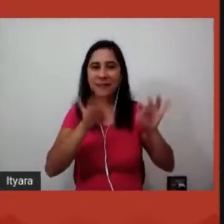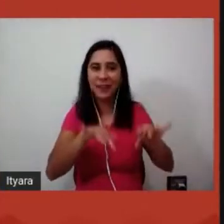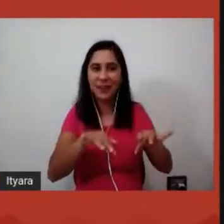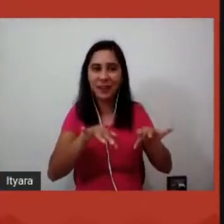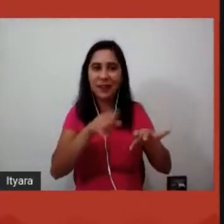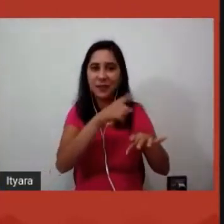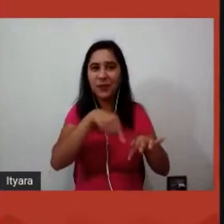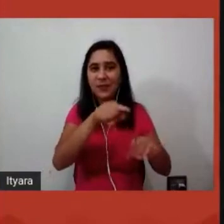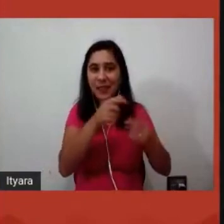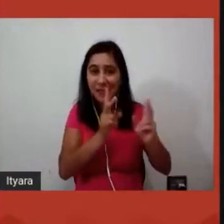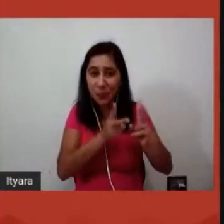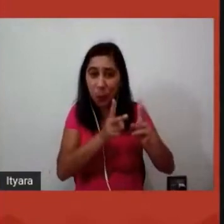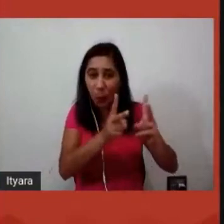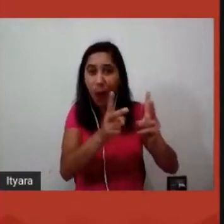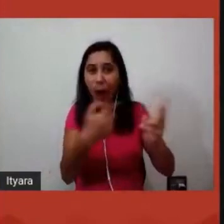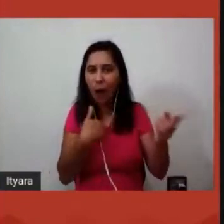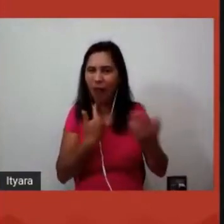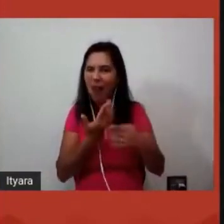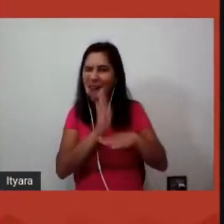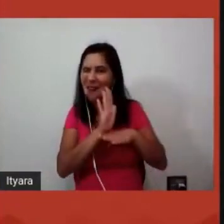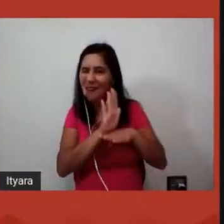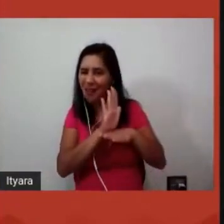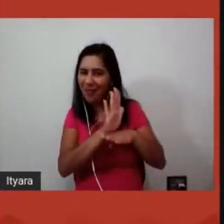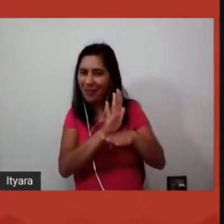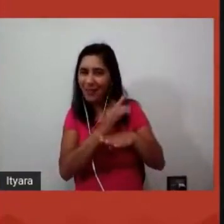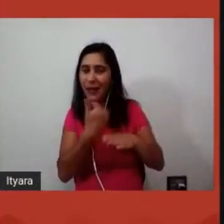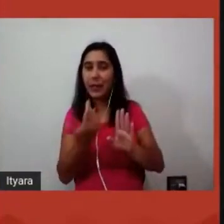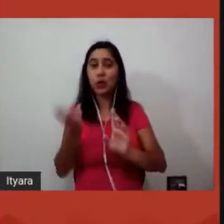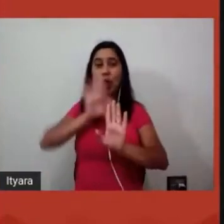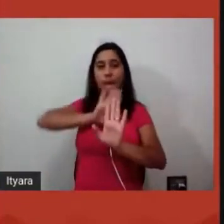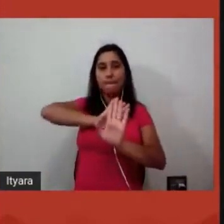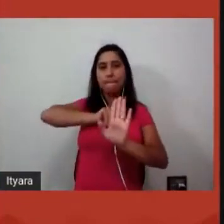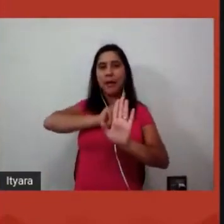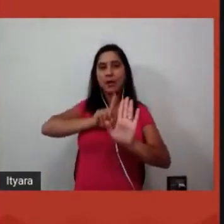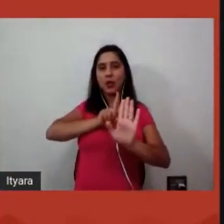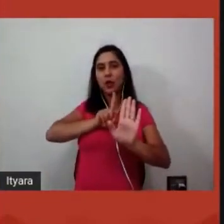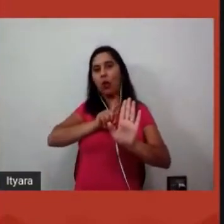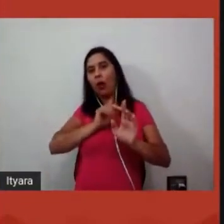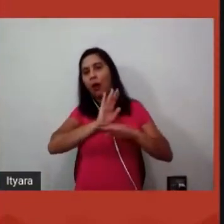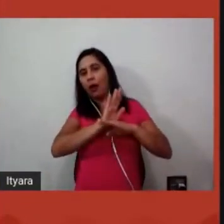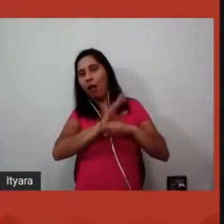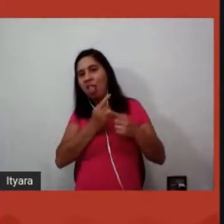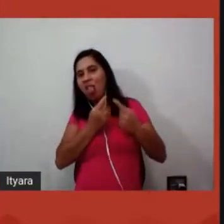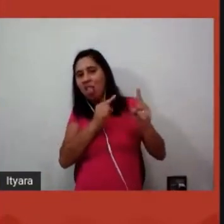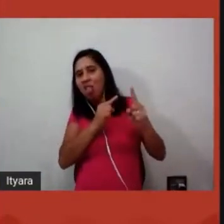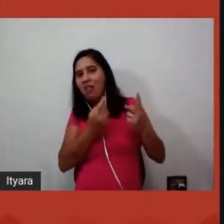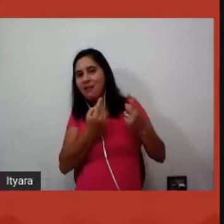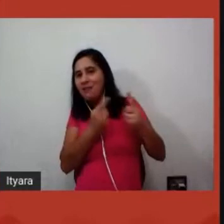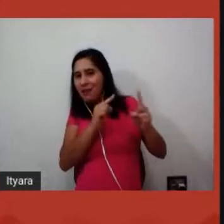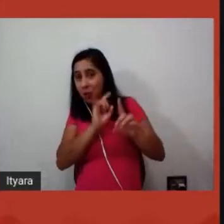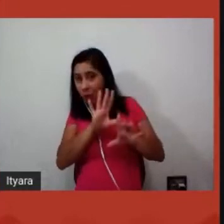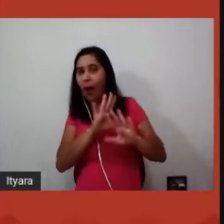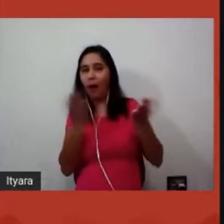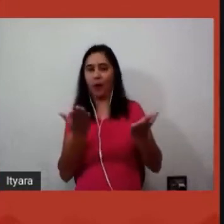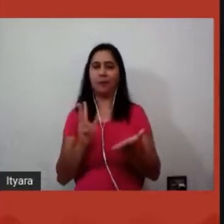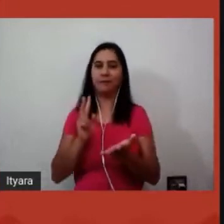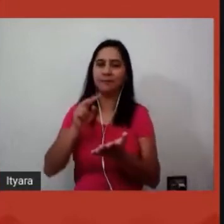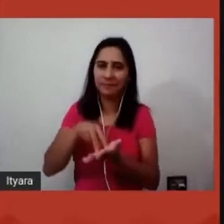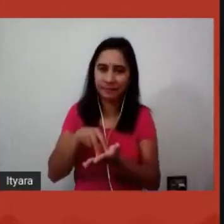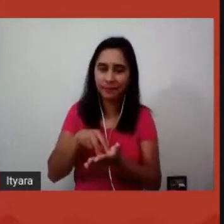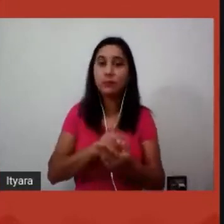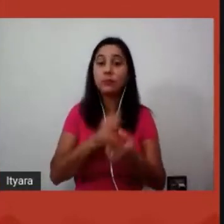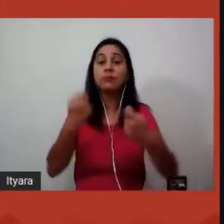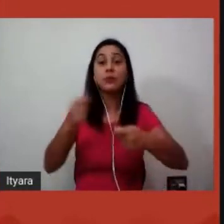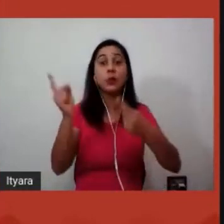agora vocês tocaram o barco, preciso ajudar um pouquinho, né? Só fiquei nos bastidores, praticamente, e atrapalhando, né? Duas coisas,